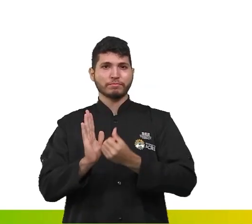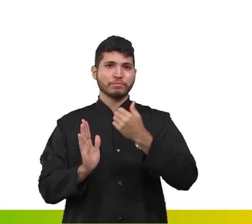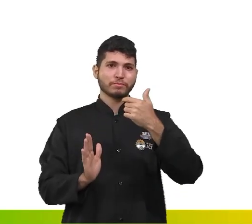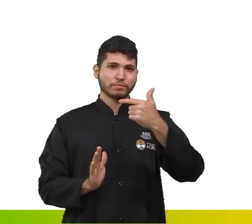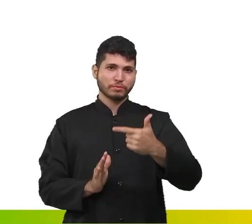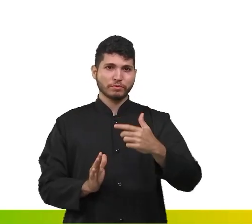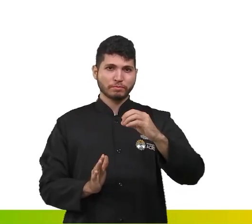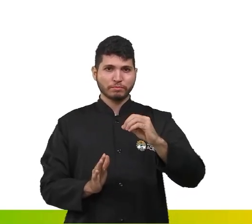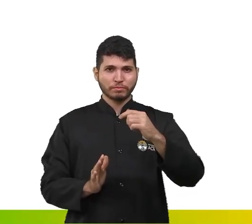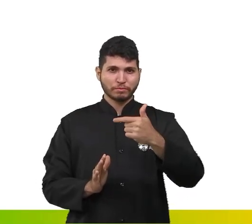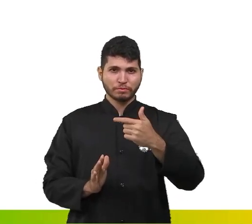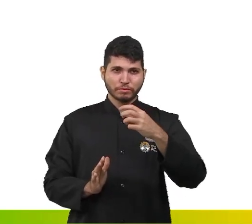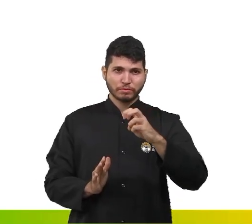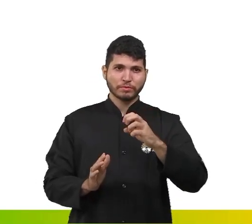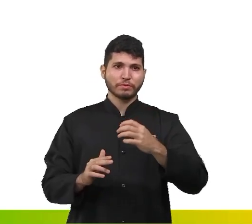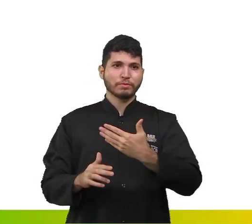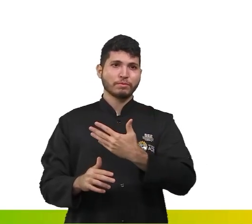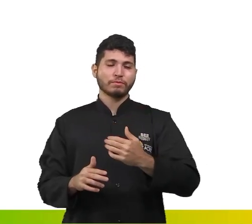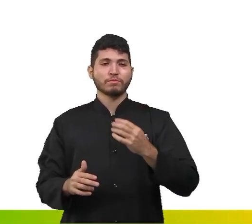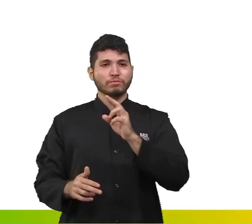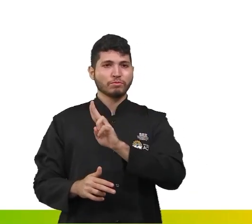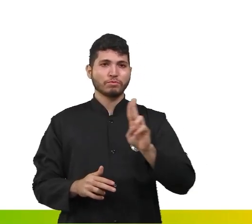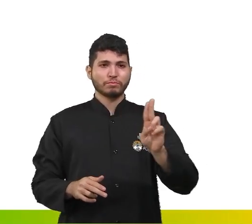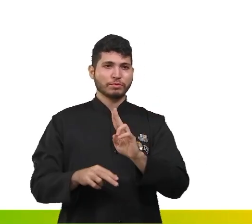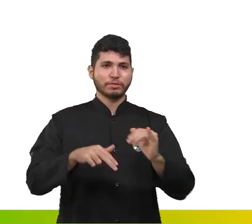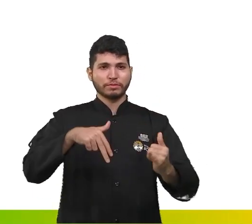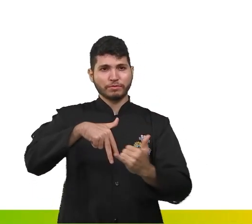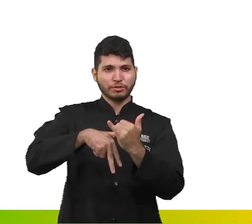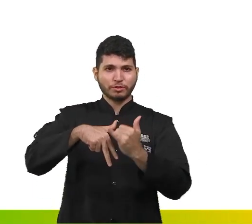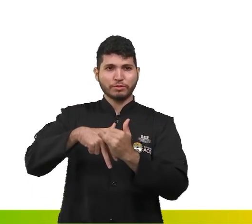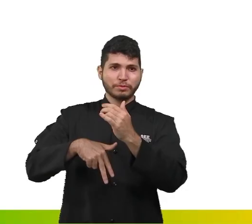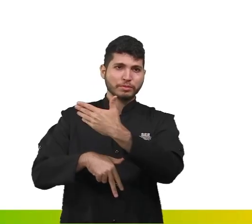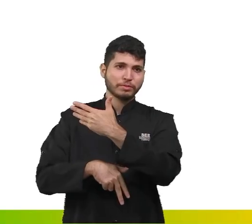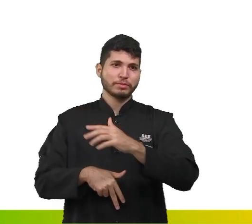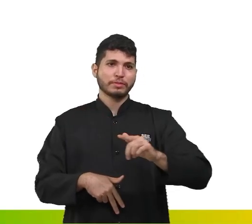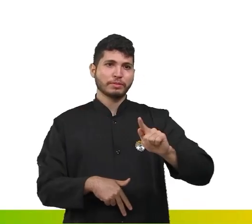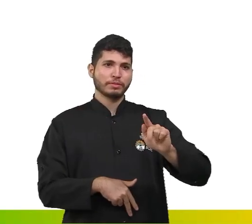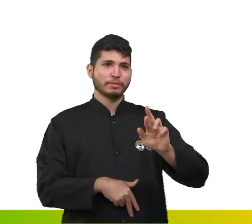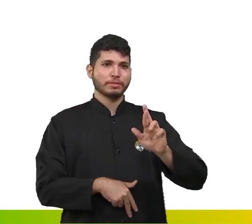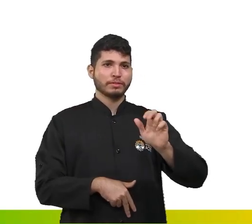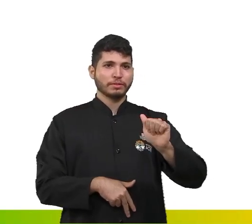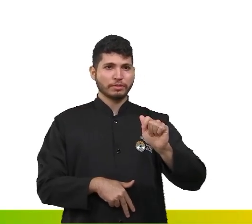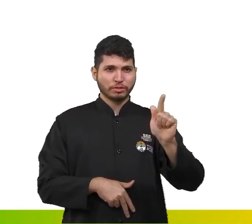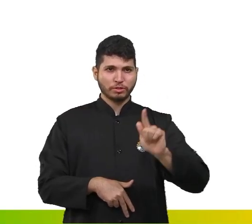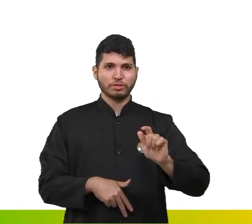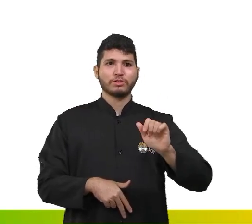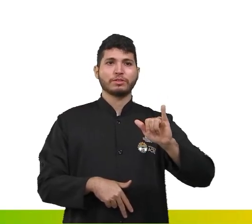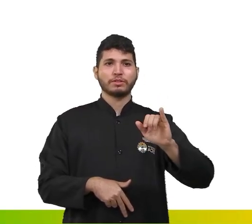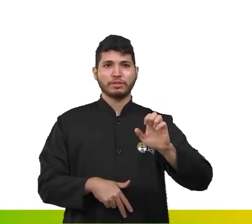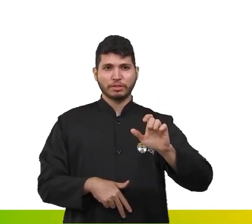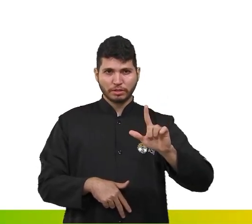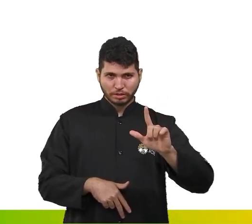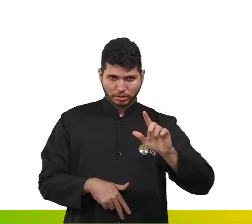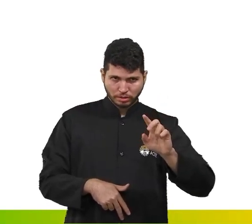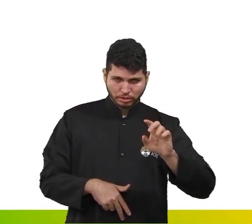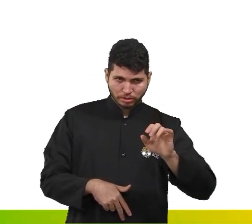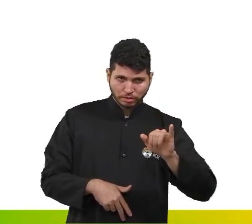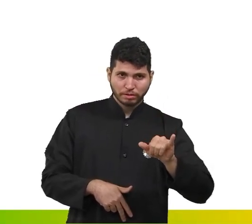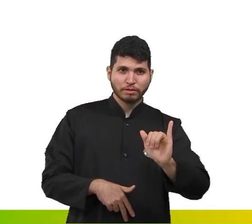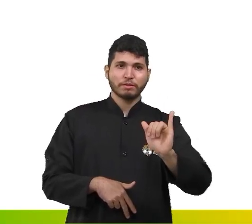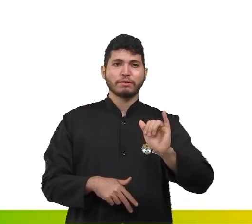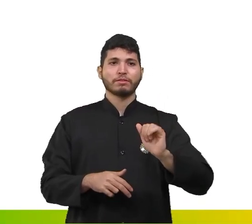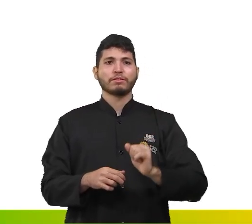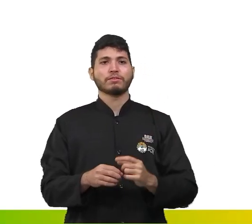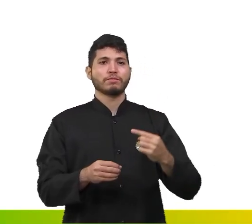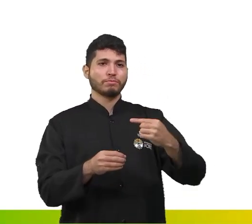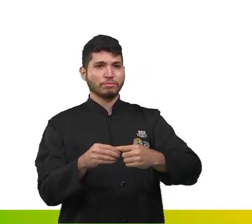vítimas. Uma delas, inclusive, a Graziele, é lá do município de Manso Lima. Conheço o município, nasci